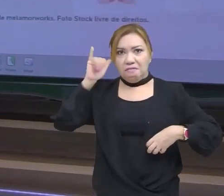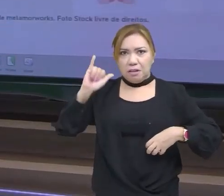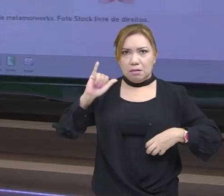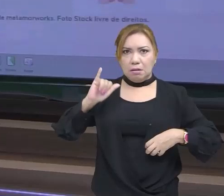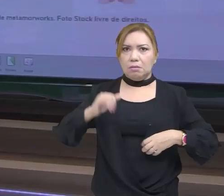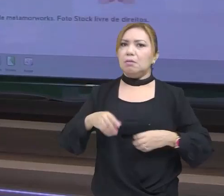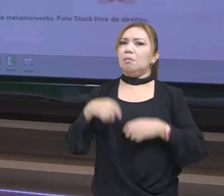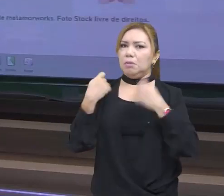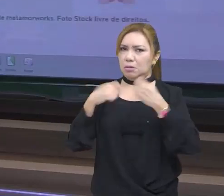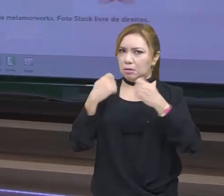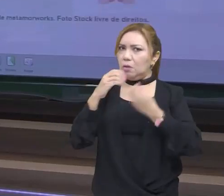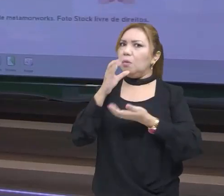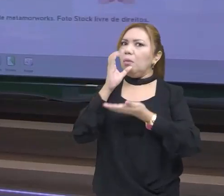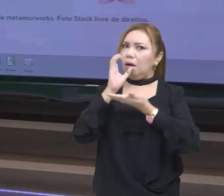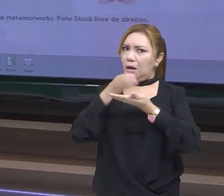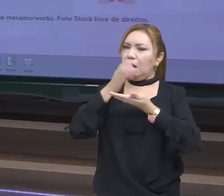uma